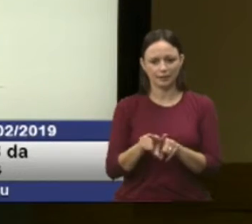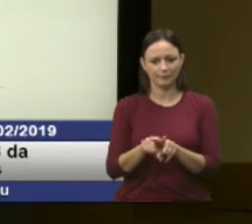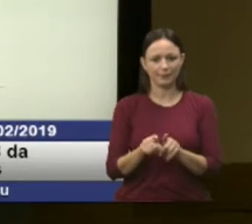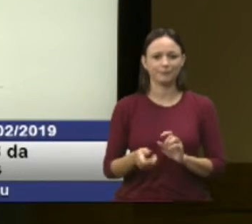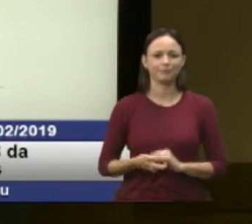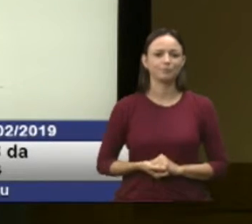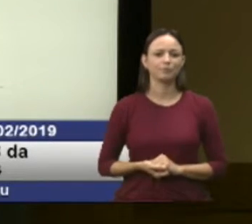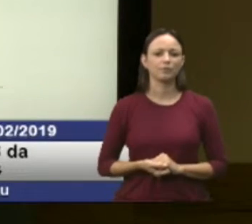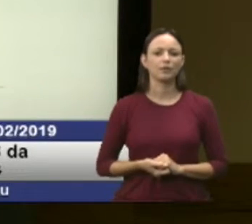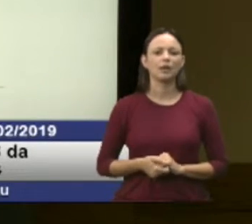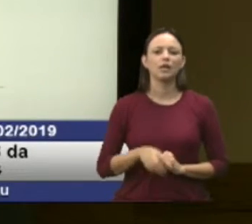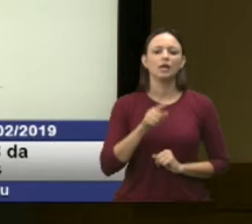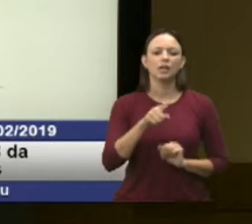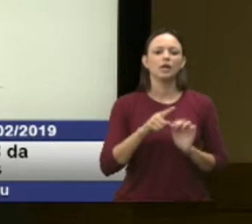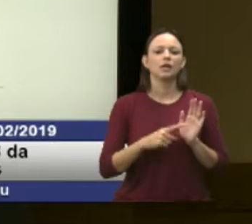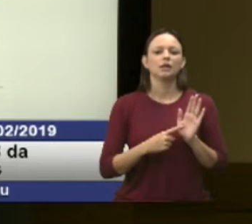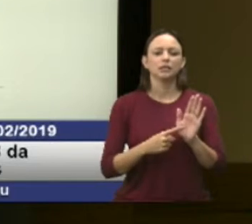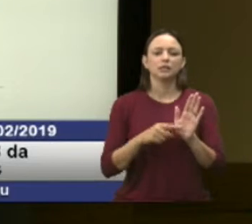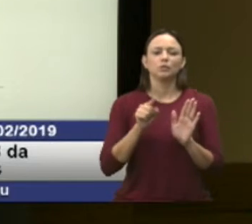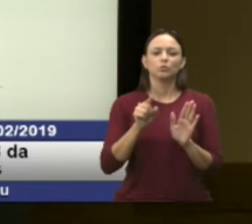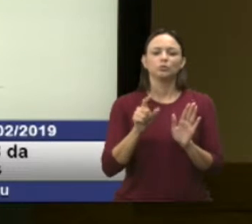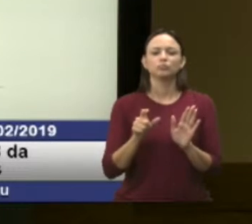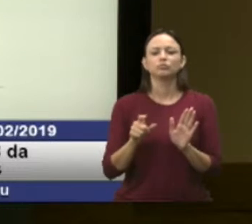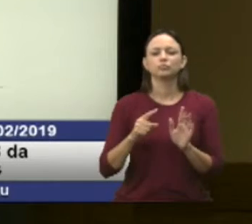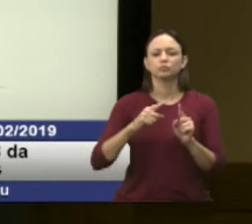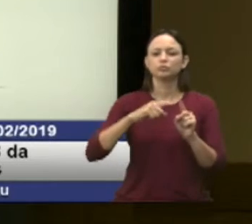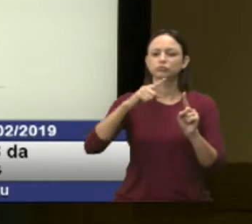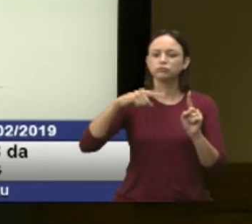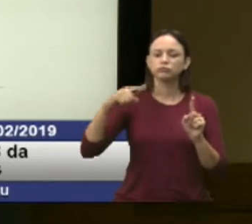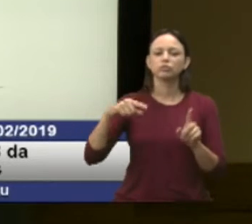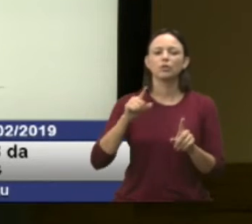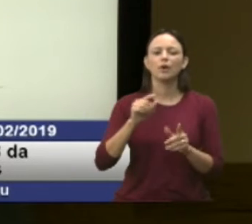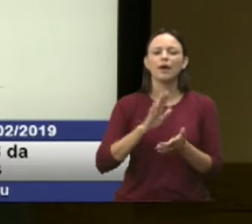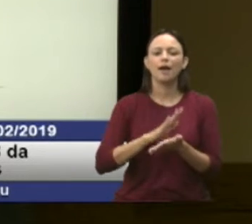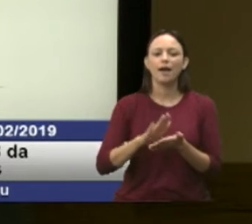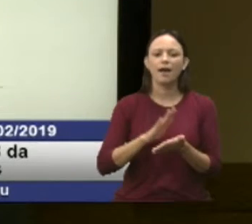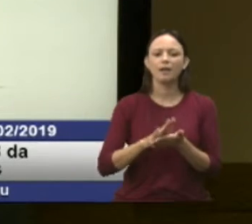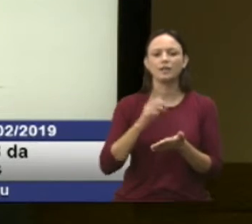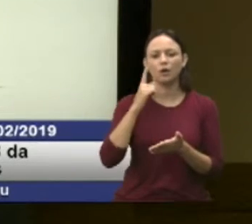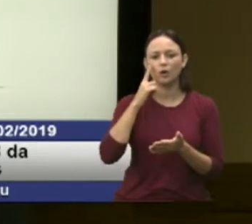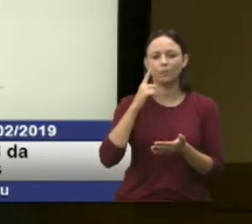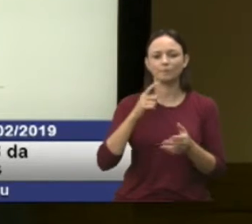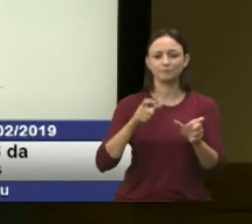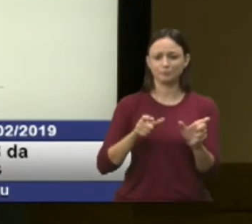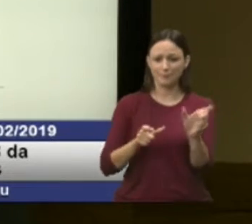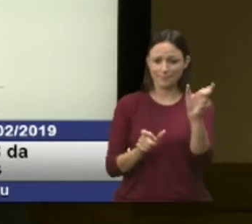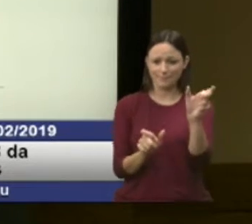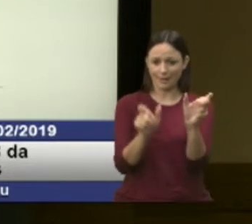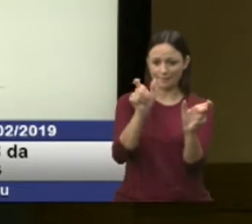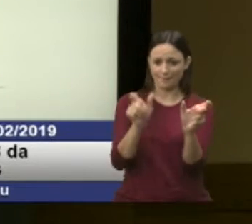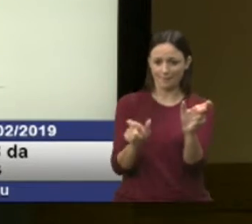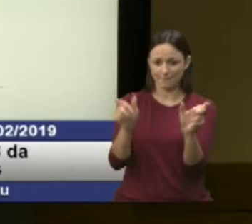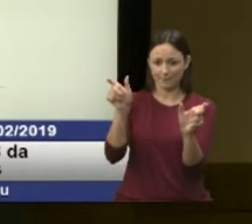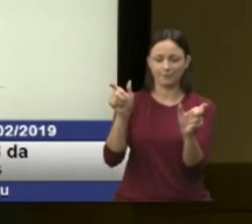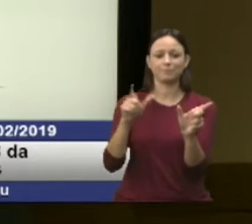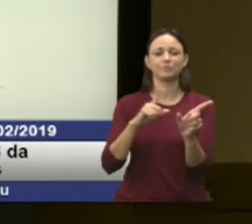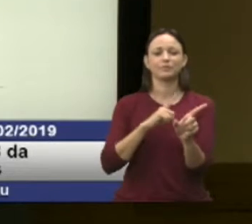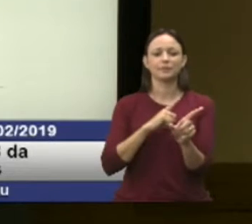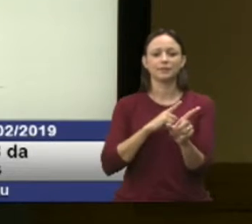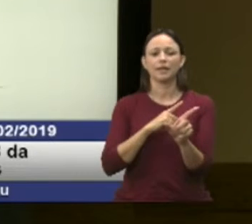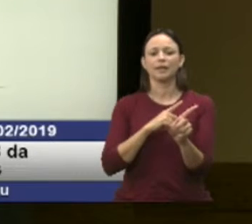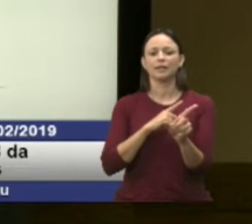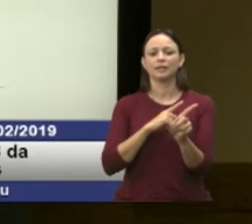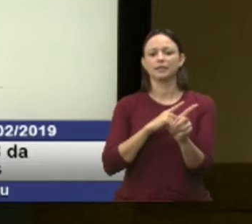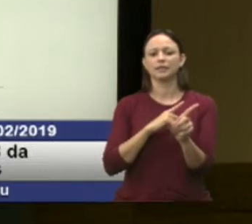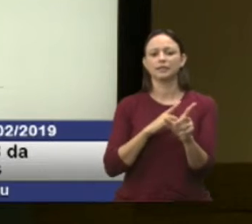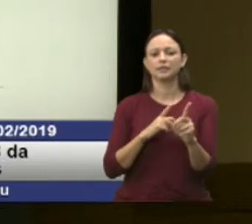Então, aqui demonstrando, né, o que deveria se gastar, um gráfico de barras, teríamos o total de